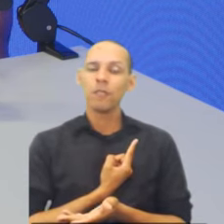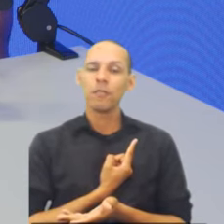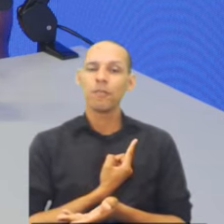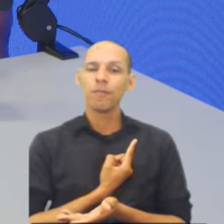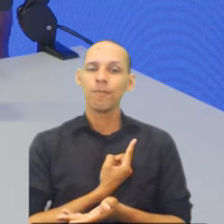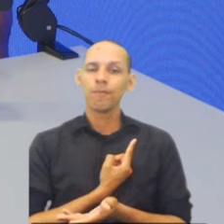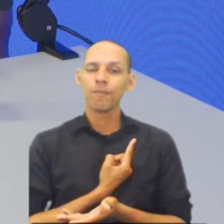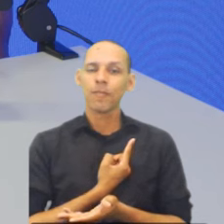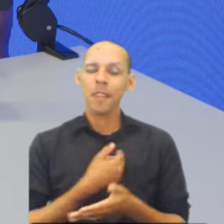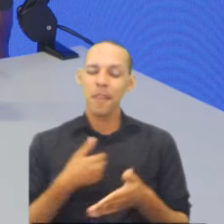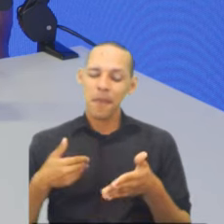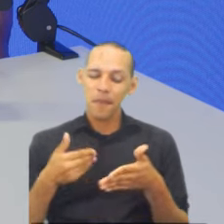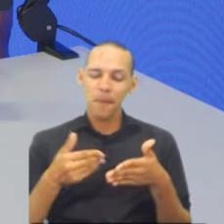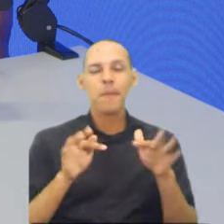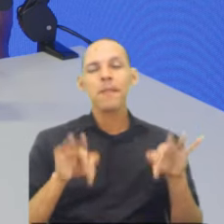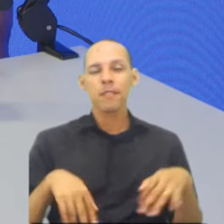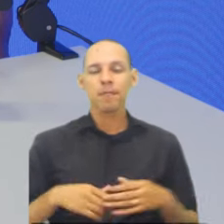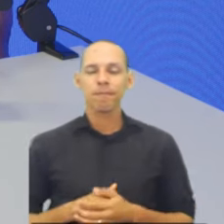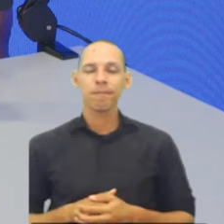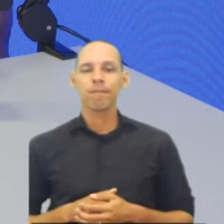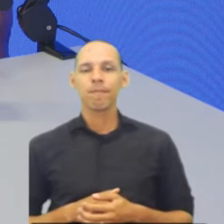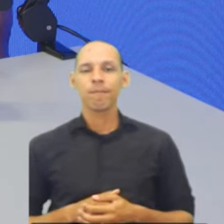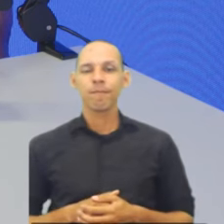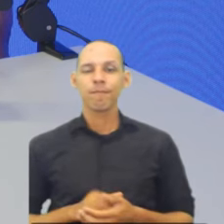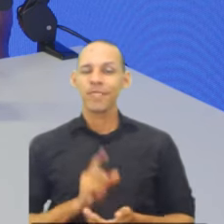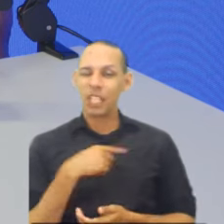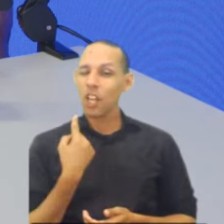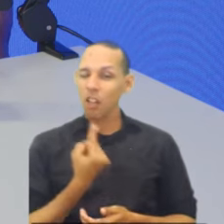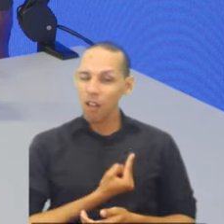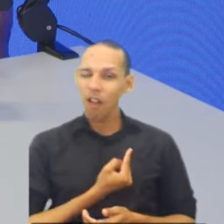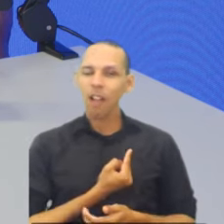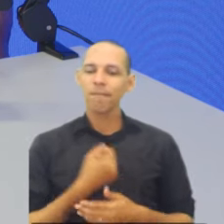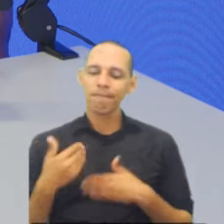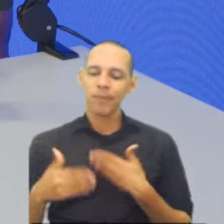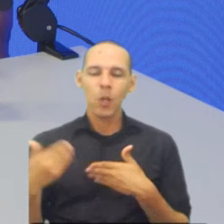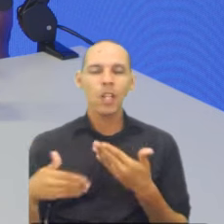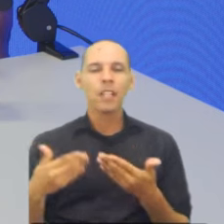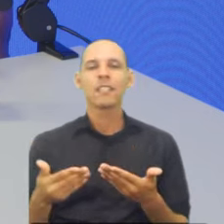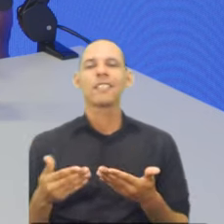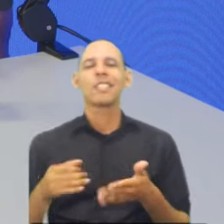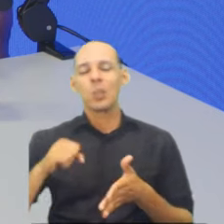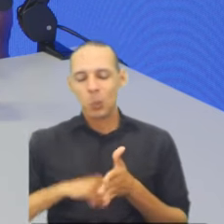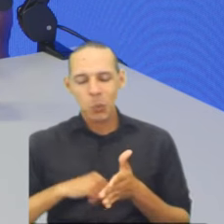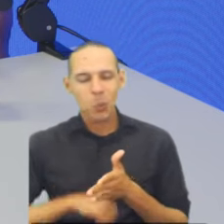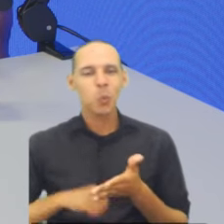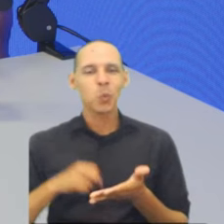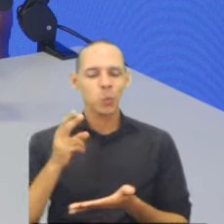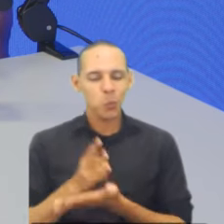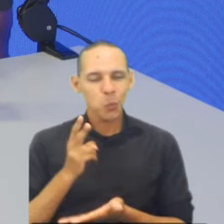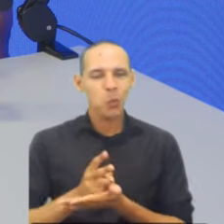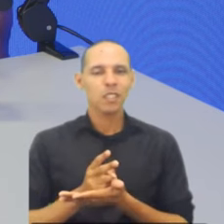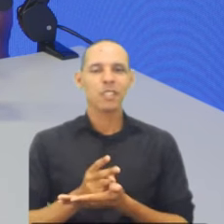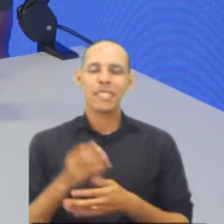eh não estamos no fim eu acho que a gente tá tá no meio de um processo né a nossa luta vai continuar